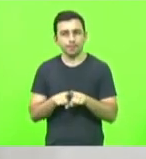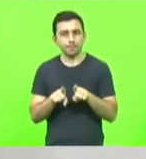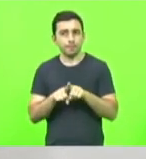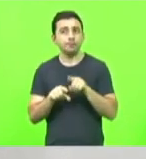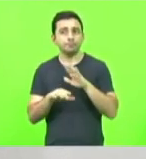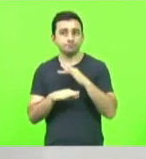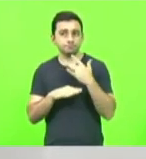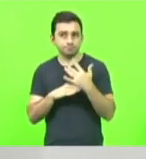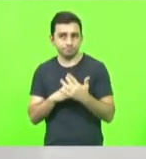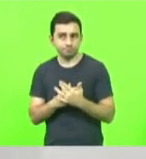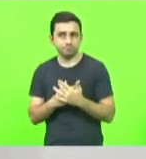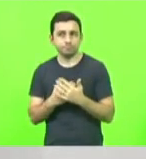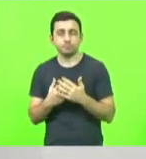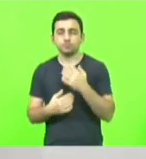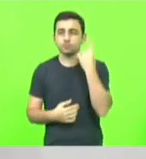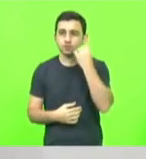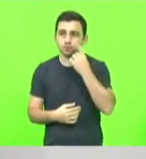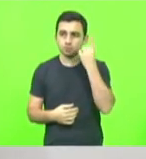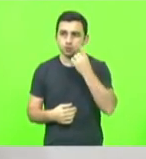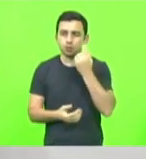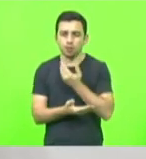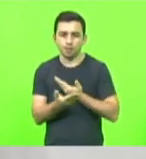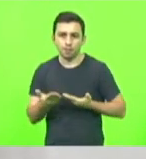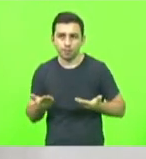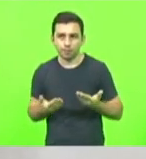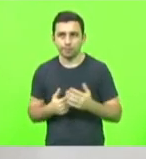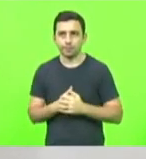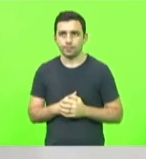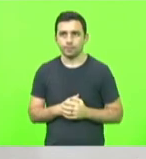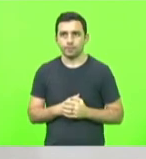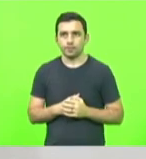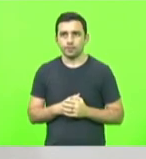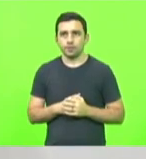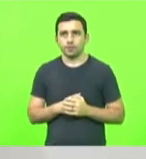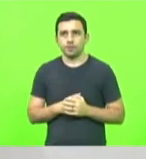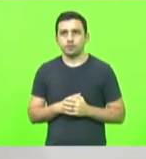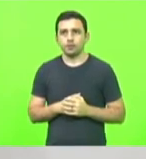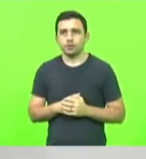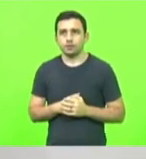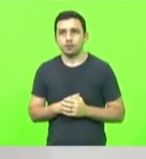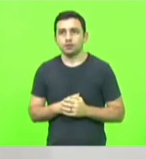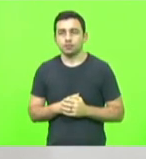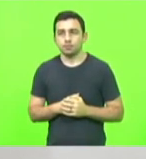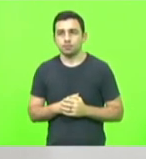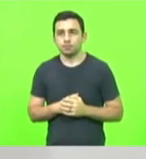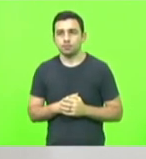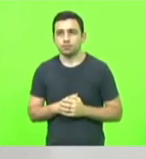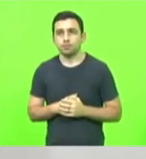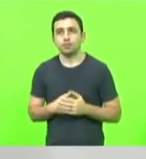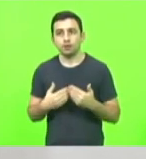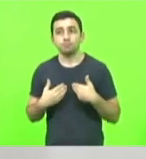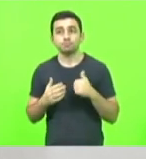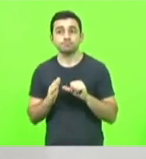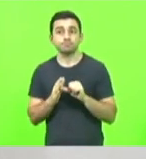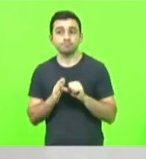dos respectivos deputados que a compartilham aqui. Eu vou, nesse primeiro